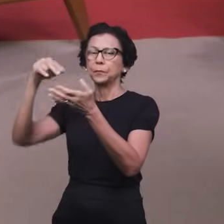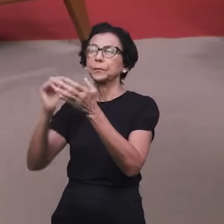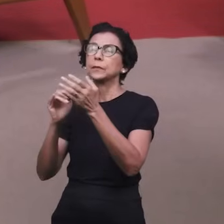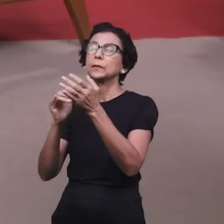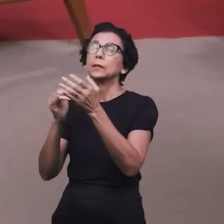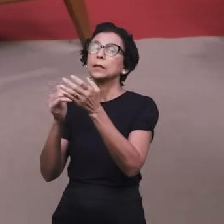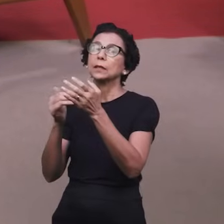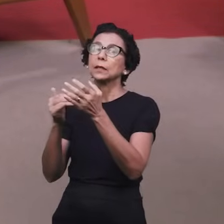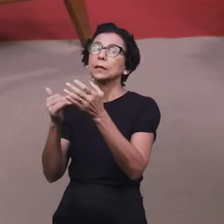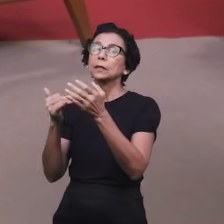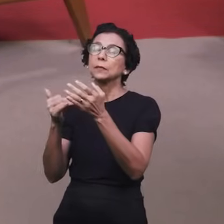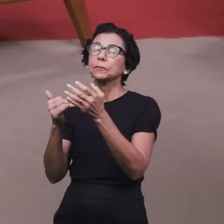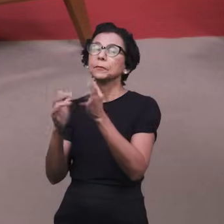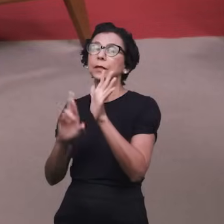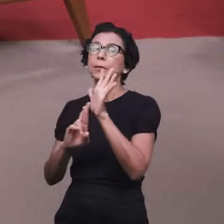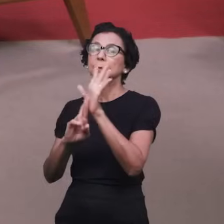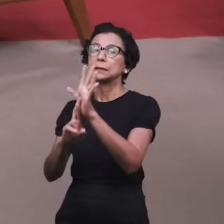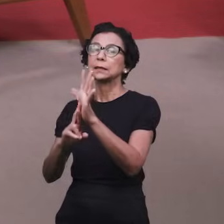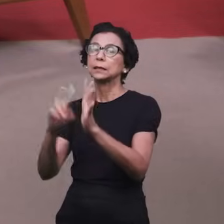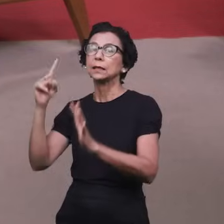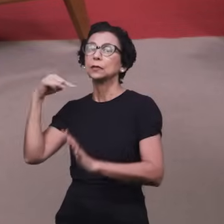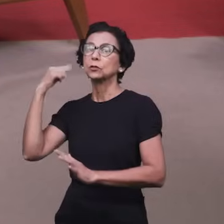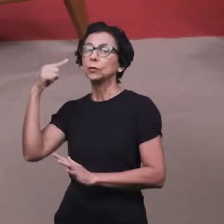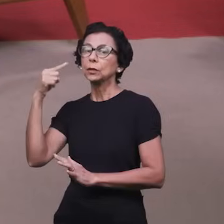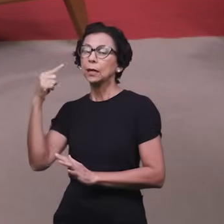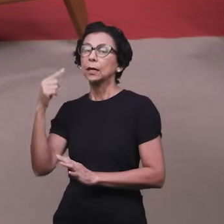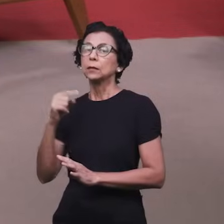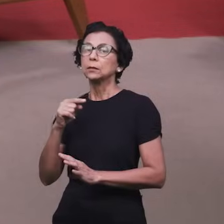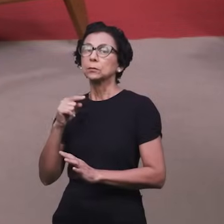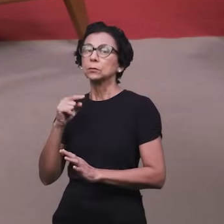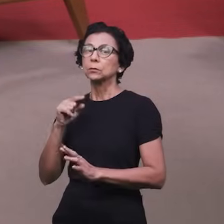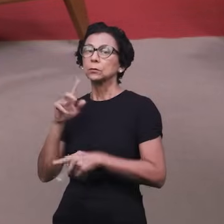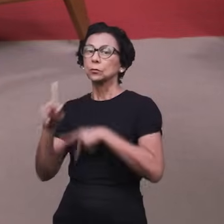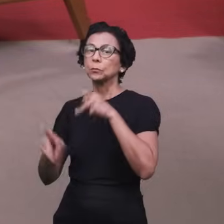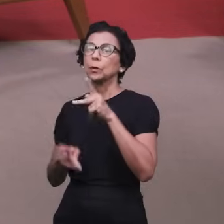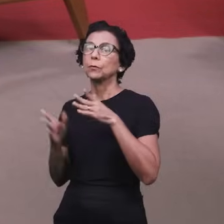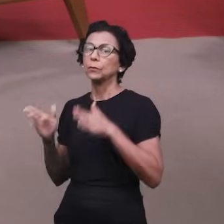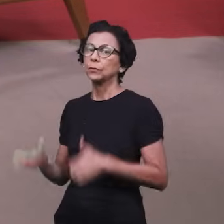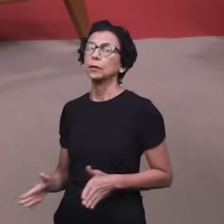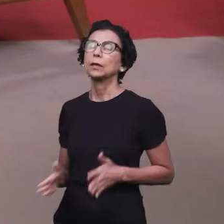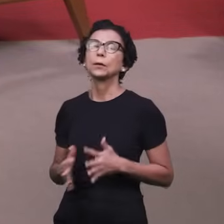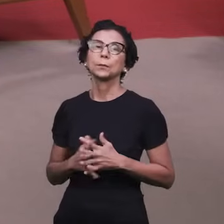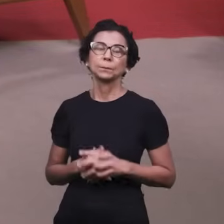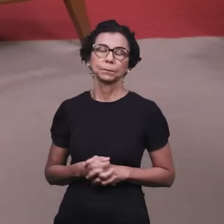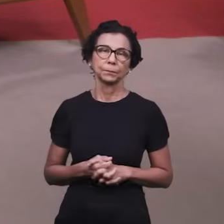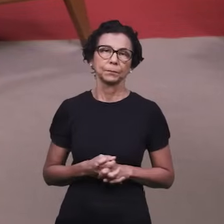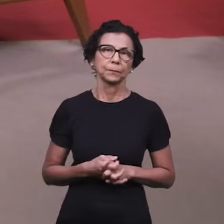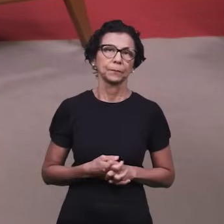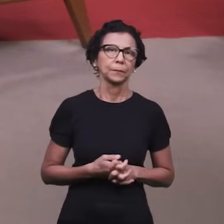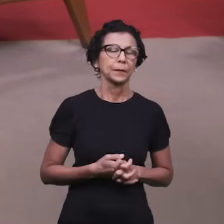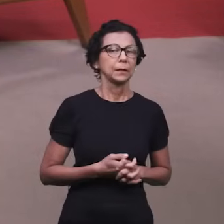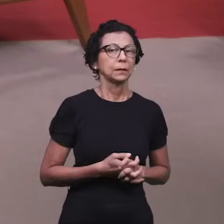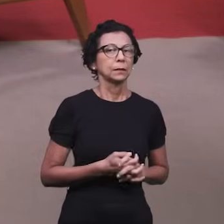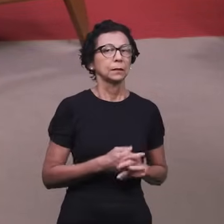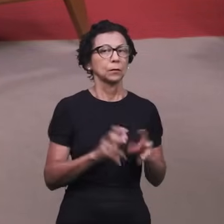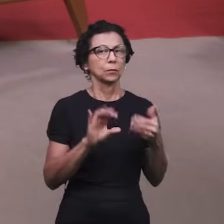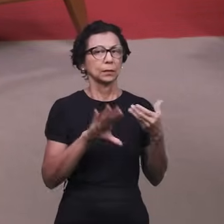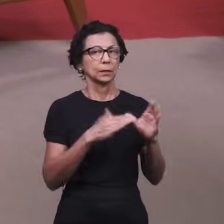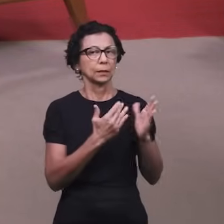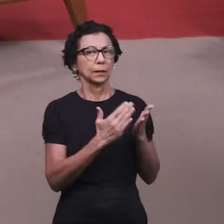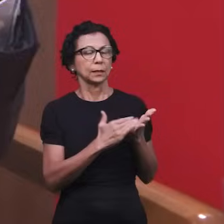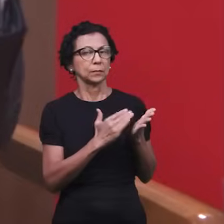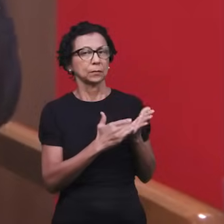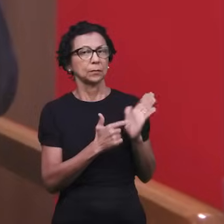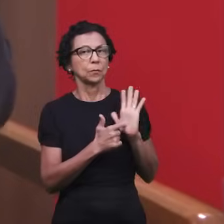nosso advogado. Mas nós não estamos isentos de viver em oração. Então, quando lá em Cantares